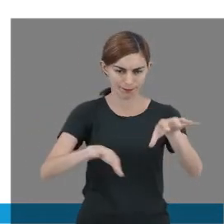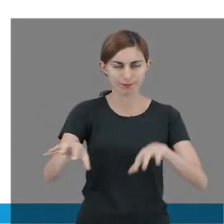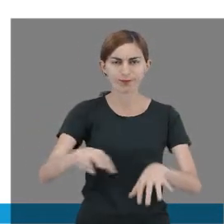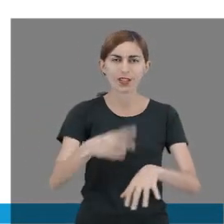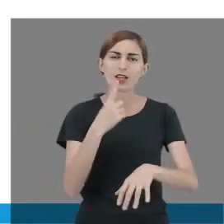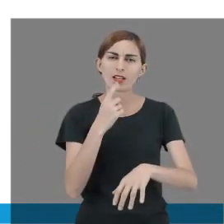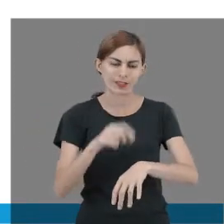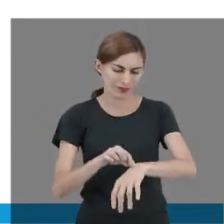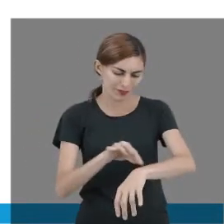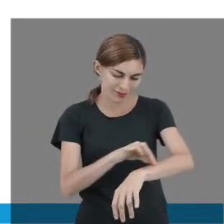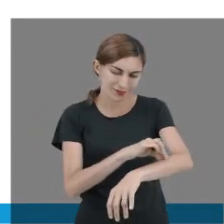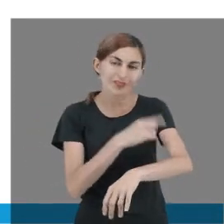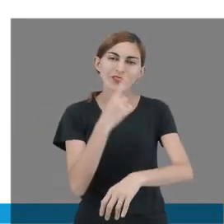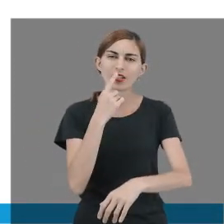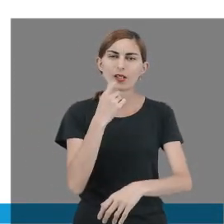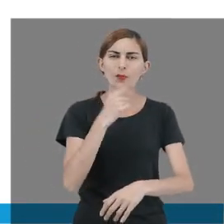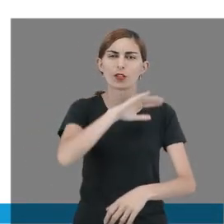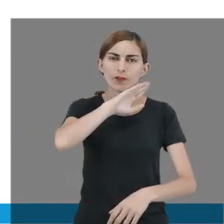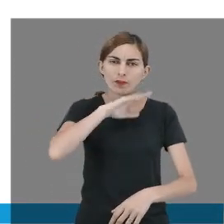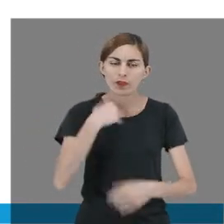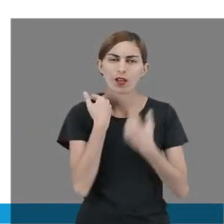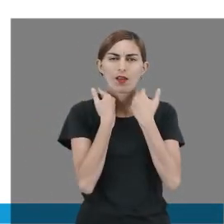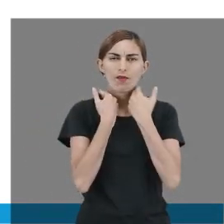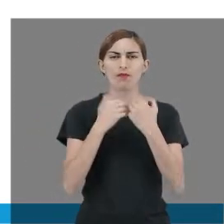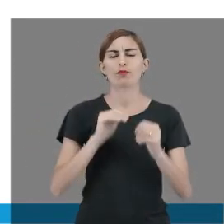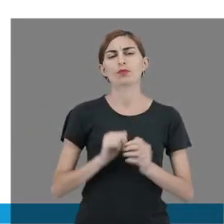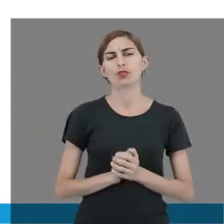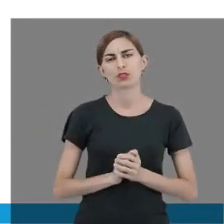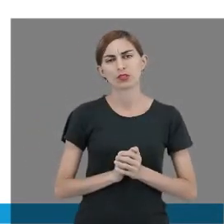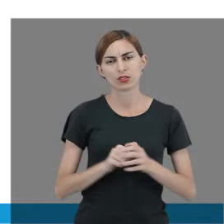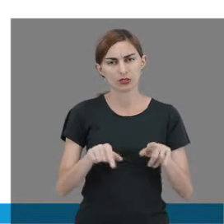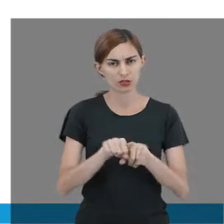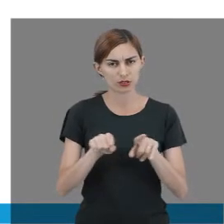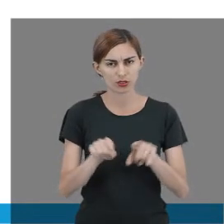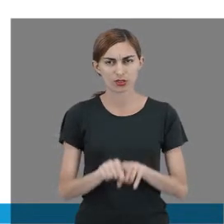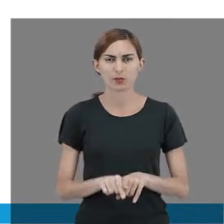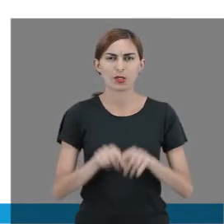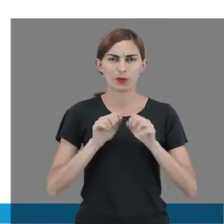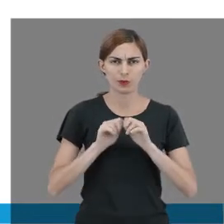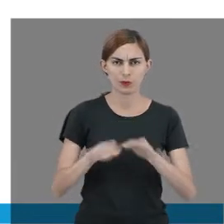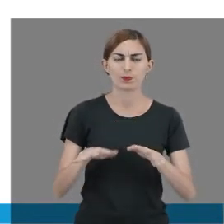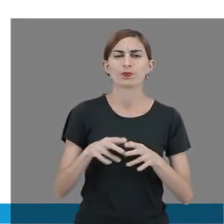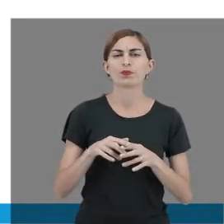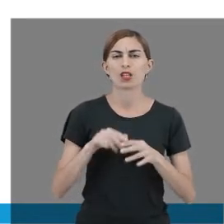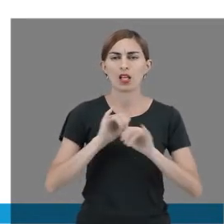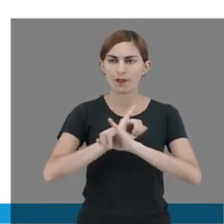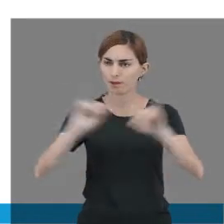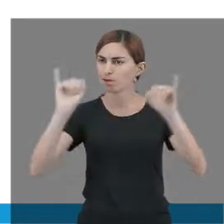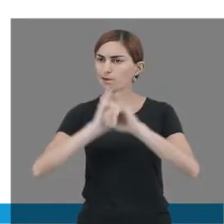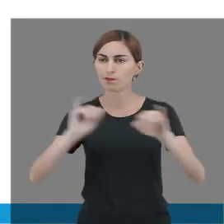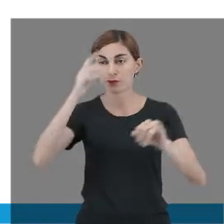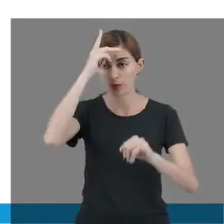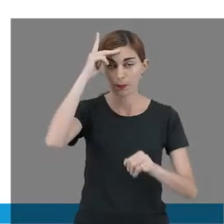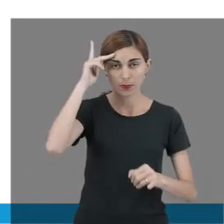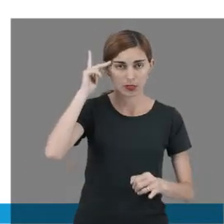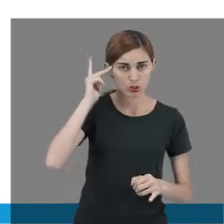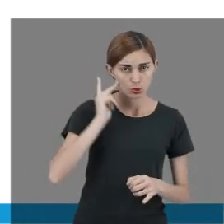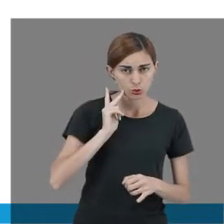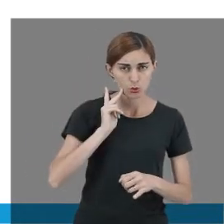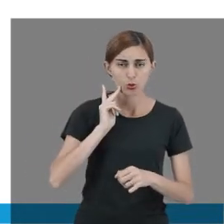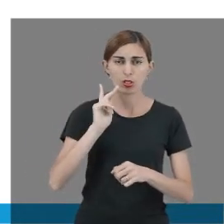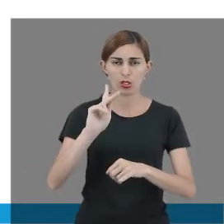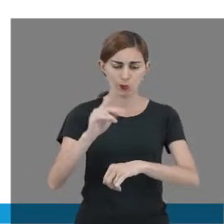manchas vermelhinhas, com febre, e a definição do caso é feita como pessoa com erupção